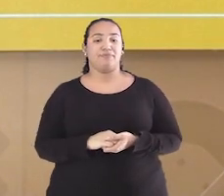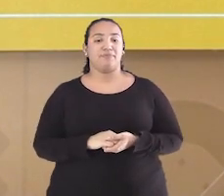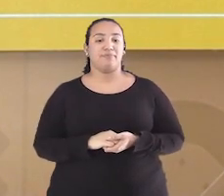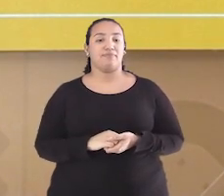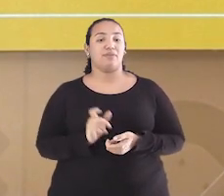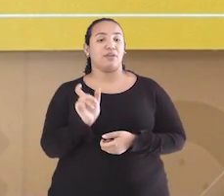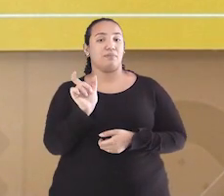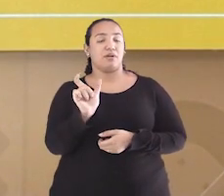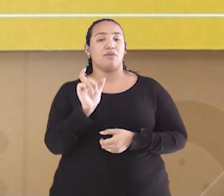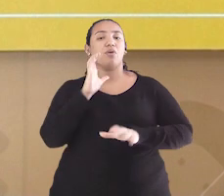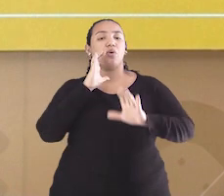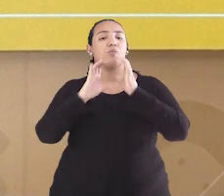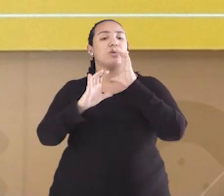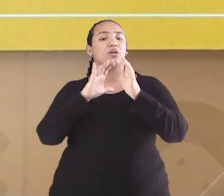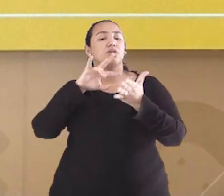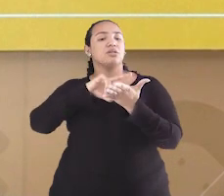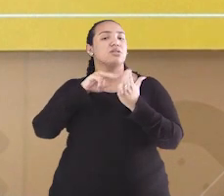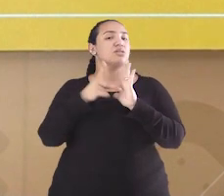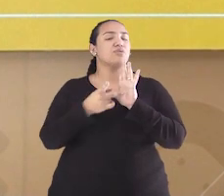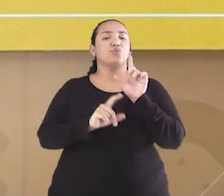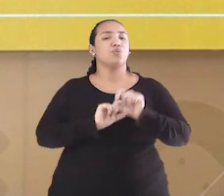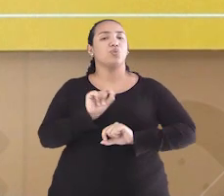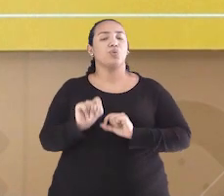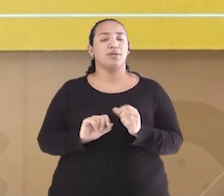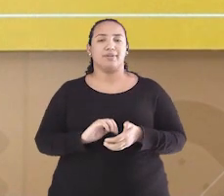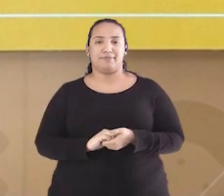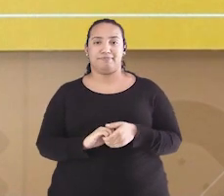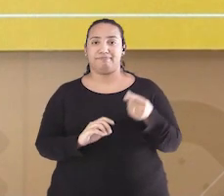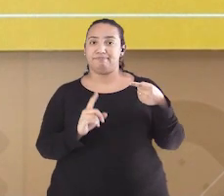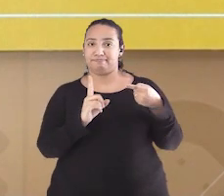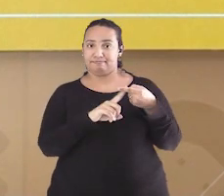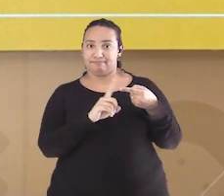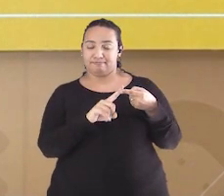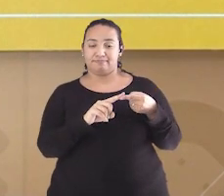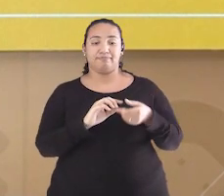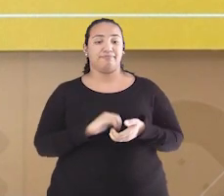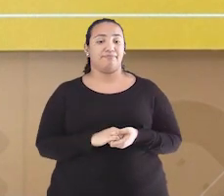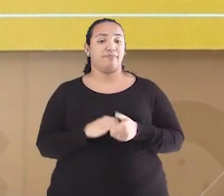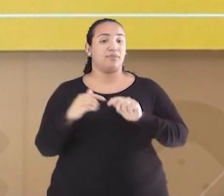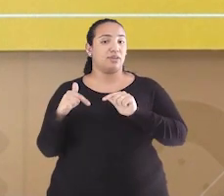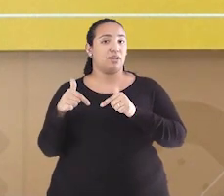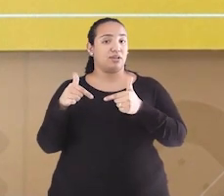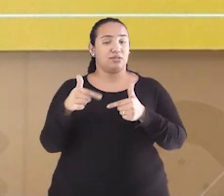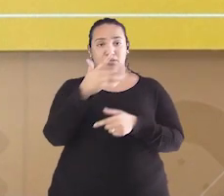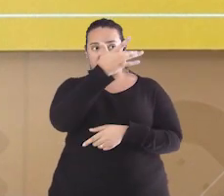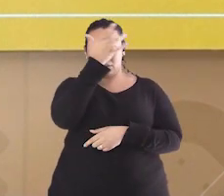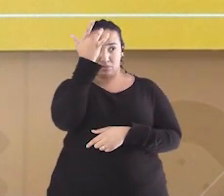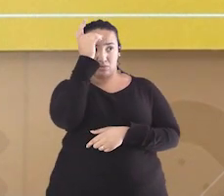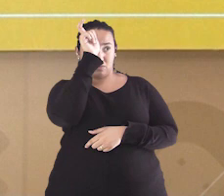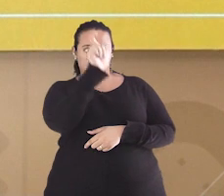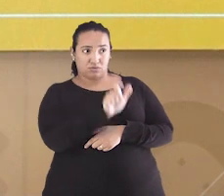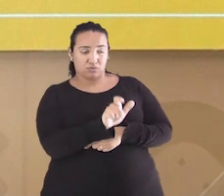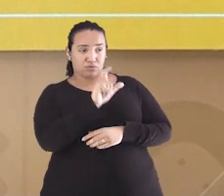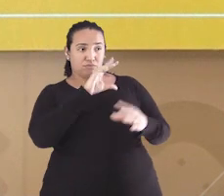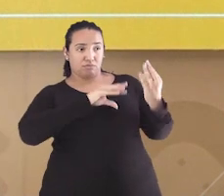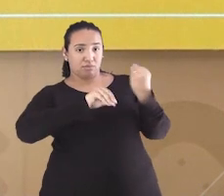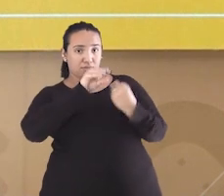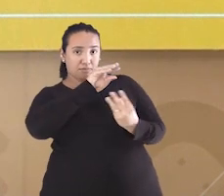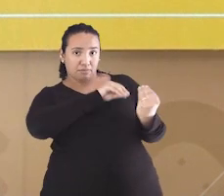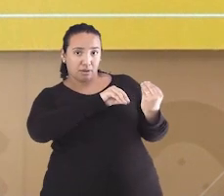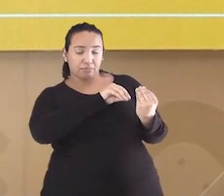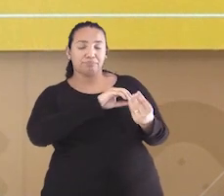é o significado da palavra comunicação? Letra A. É a ação de falar com uma pessoa